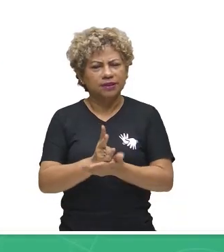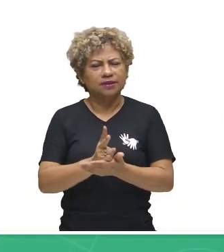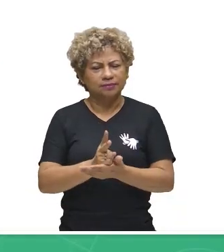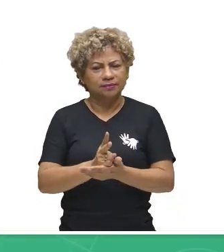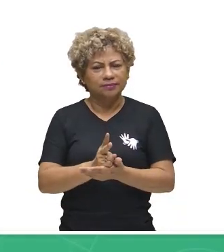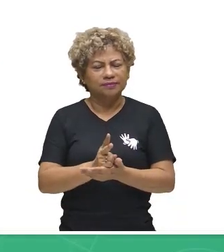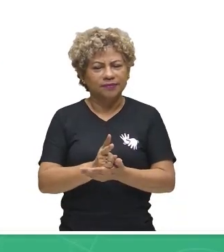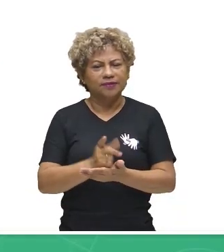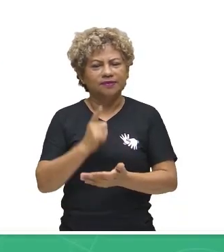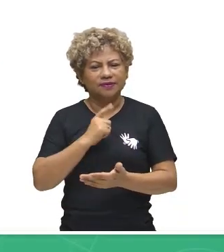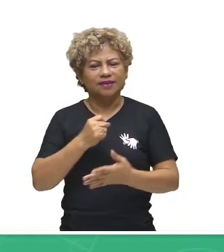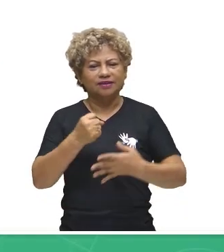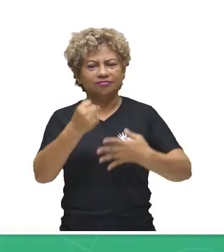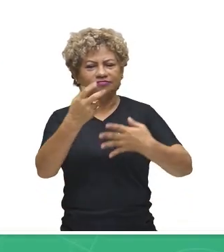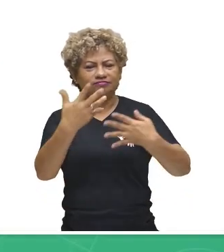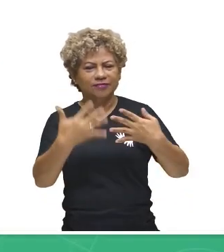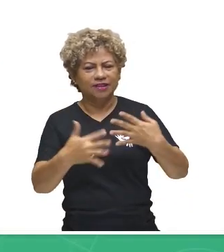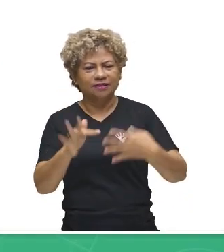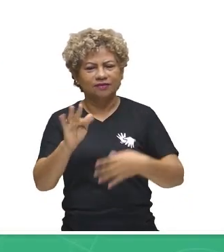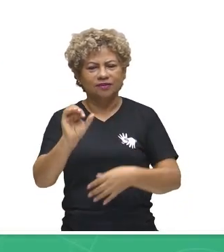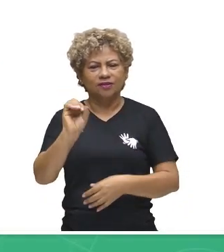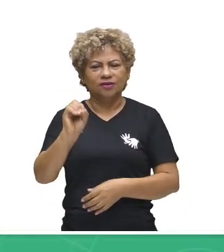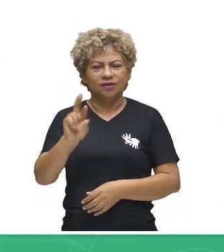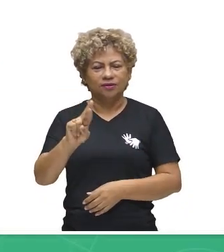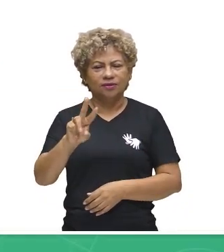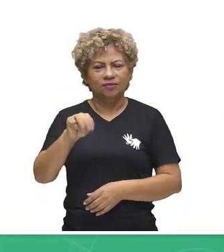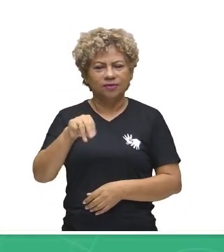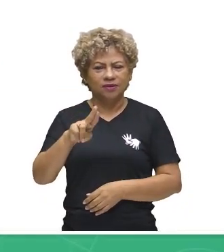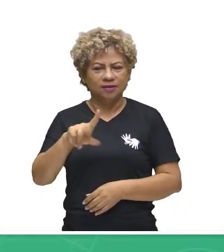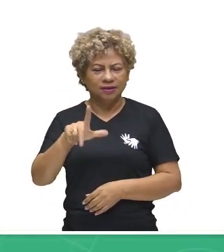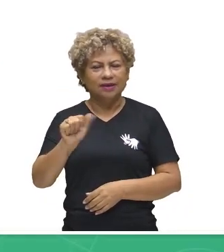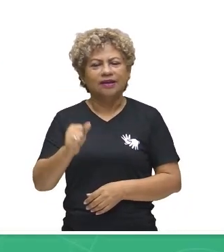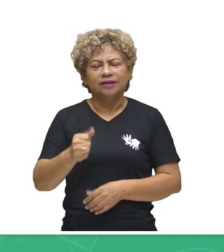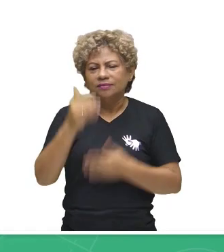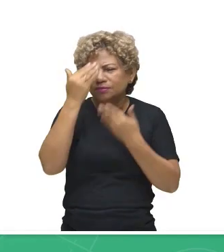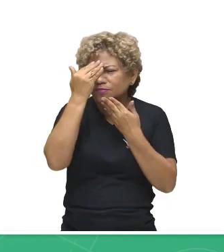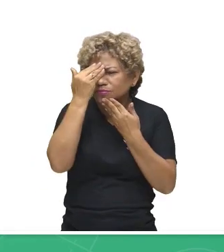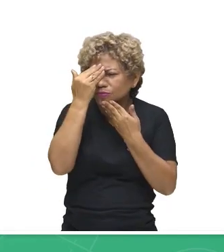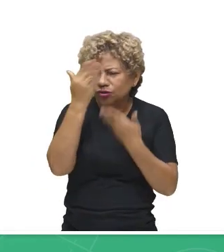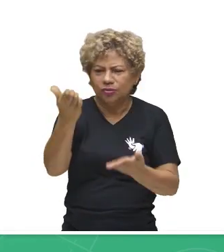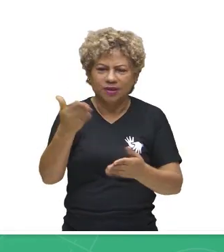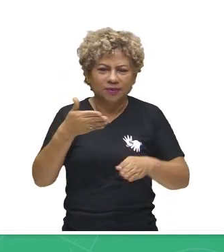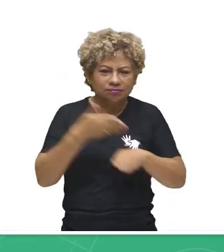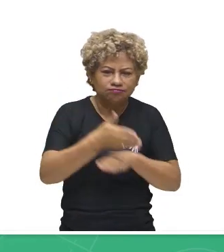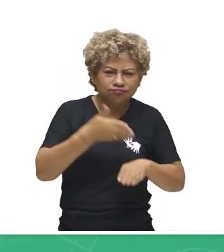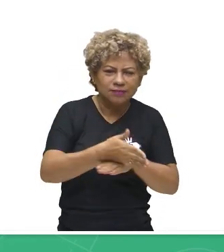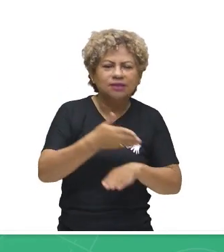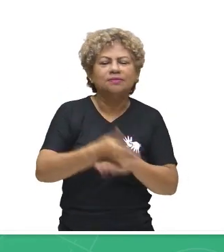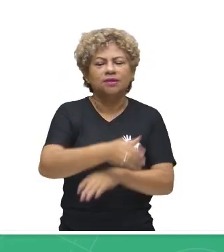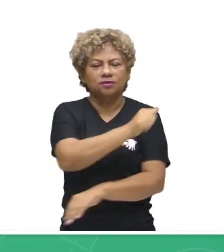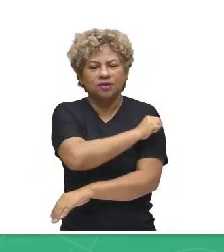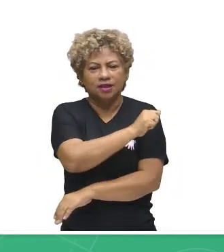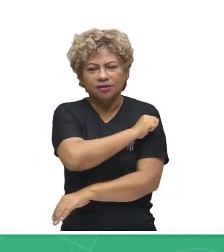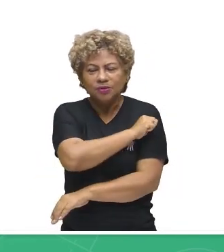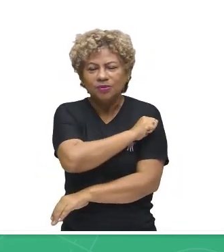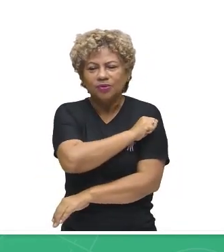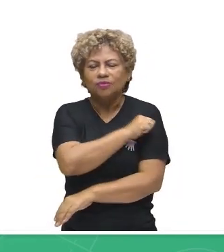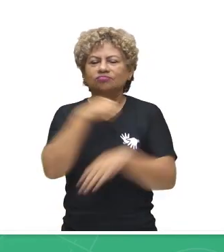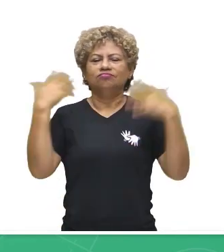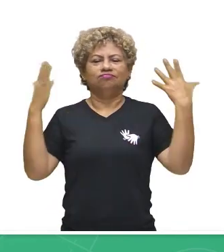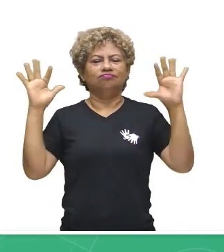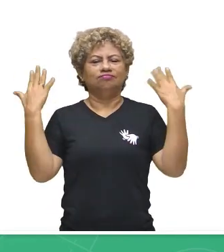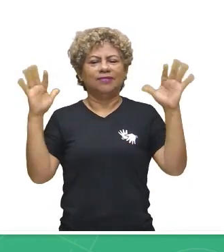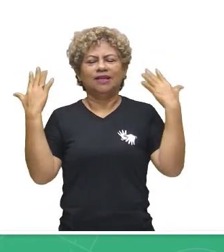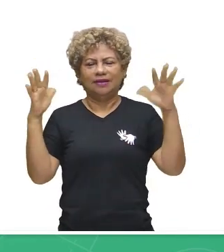gostei muito da participação de vocês. Gostei muito, desejo a todos aí até a próxima. Parabéns a todos